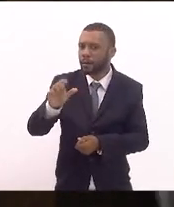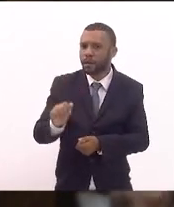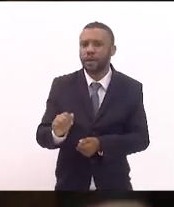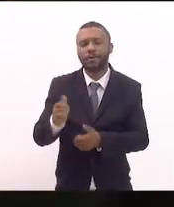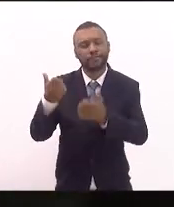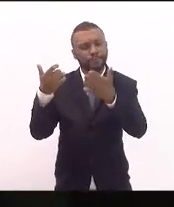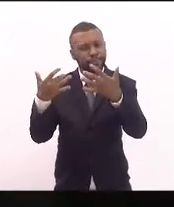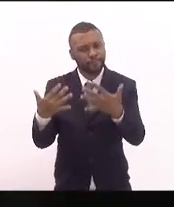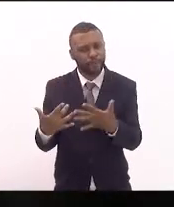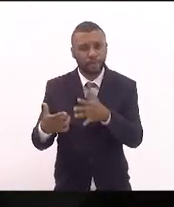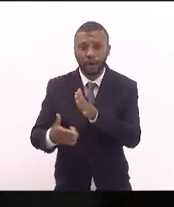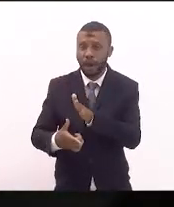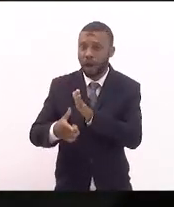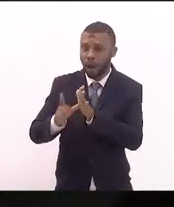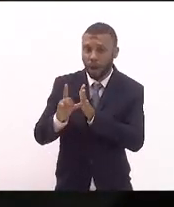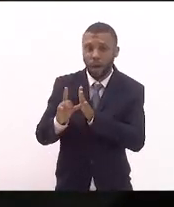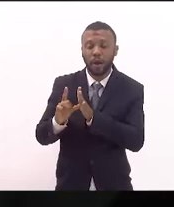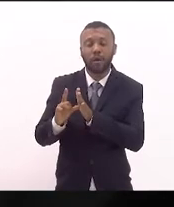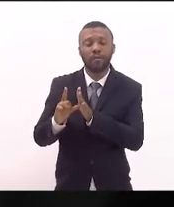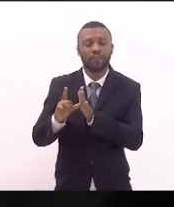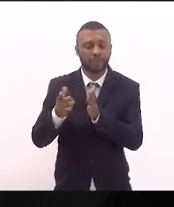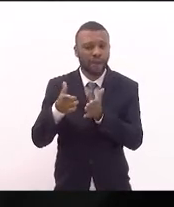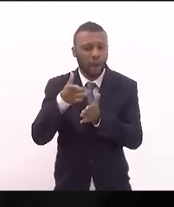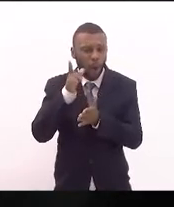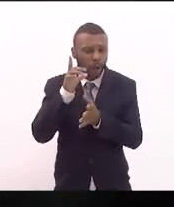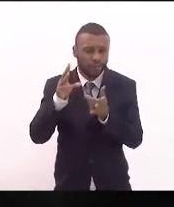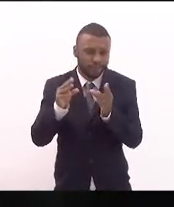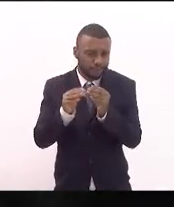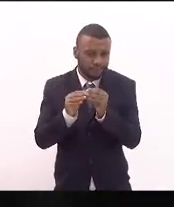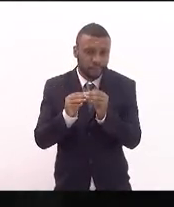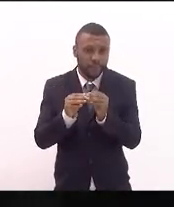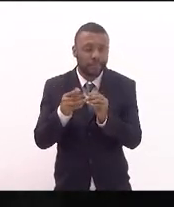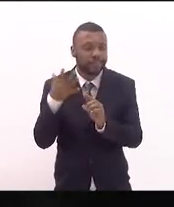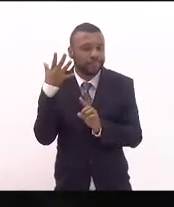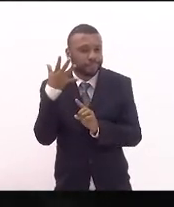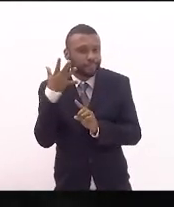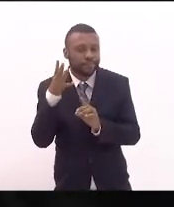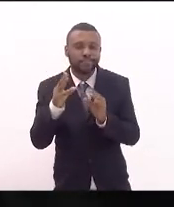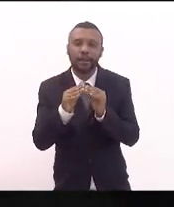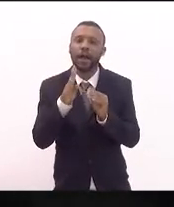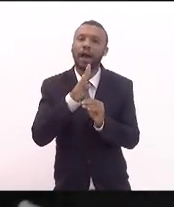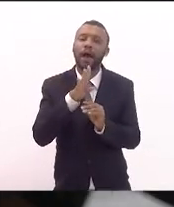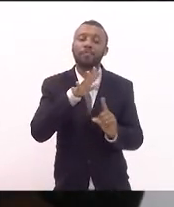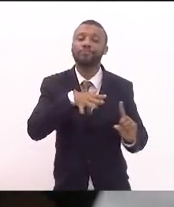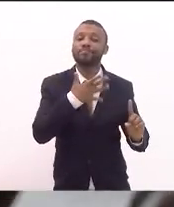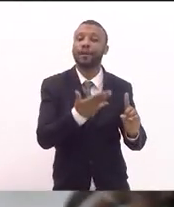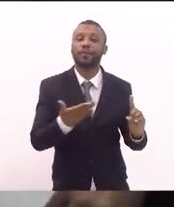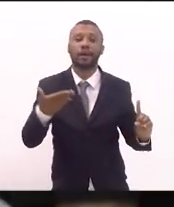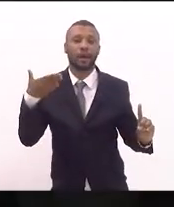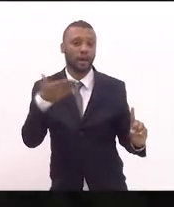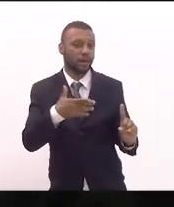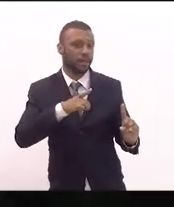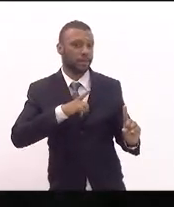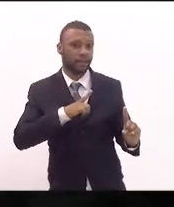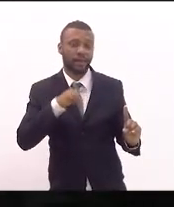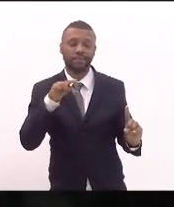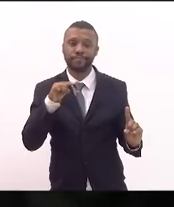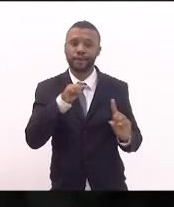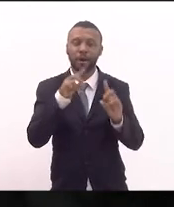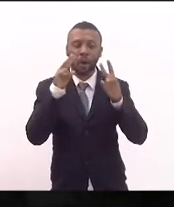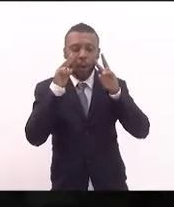ela ontem que a minha fala aqui seria breve, a homenageada é ela. Ela tem, sem dúvida, um